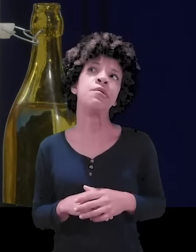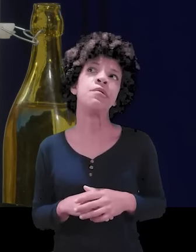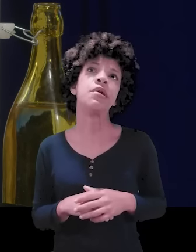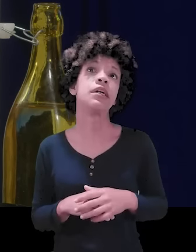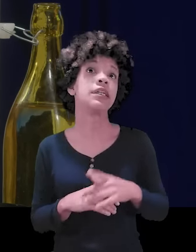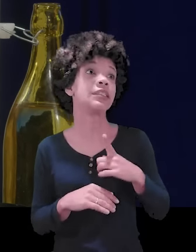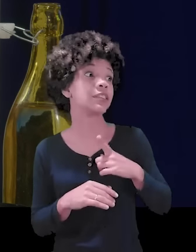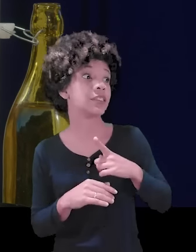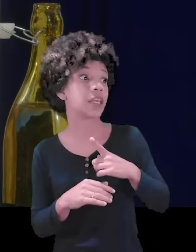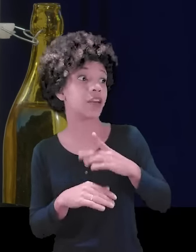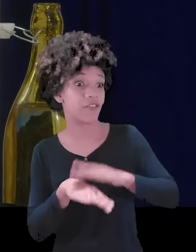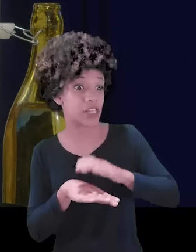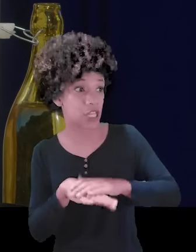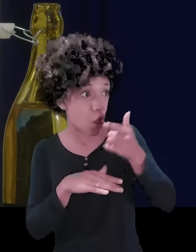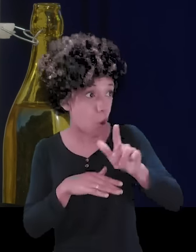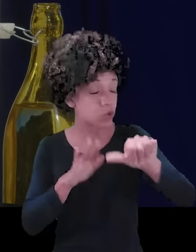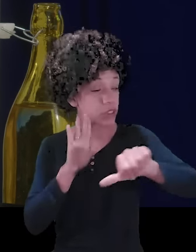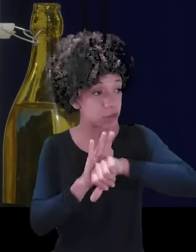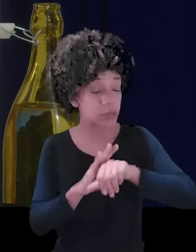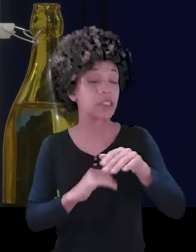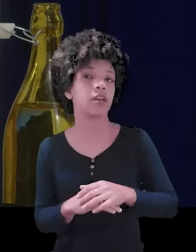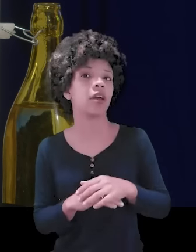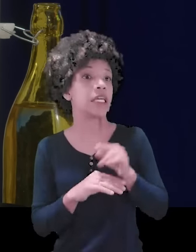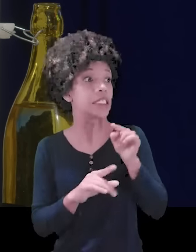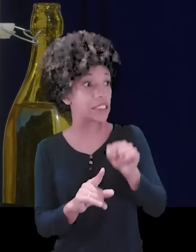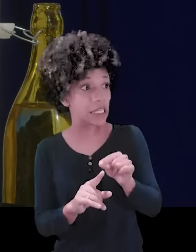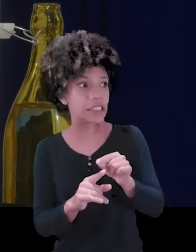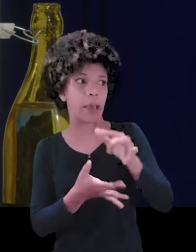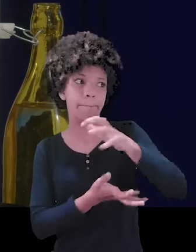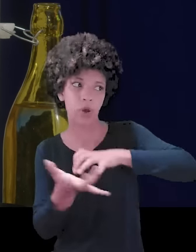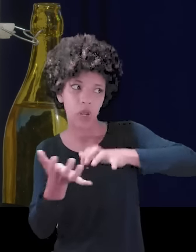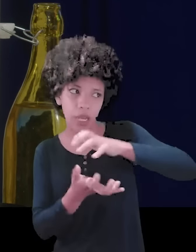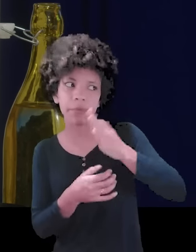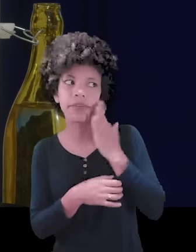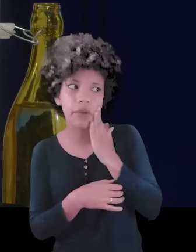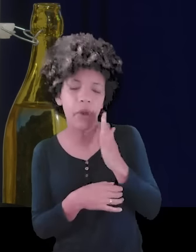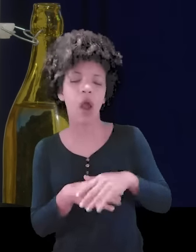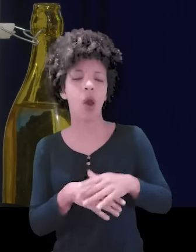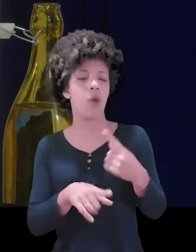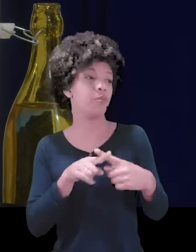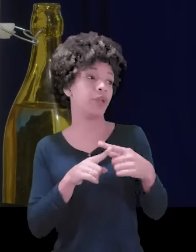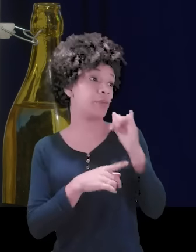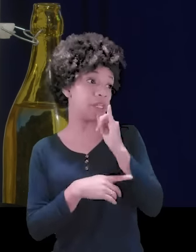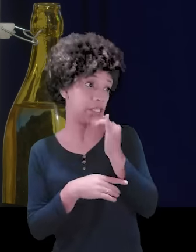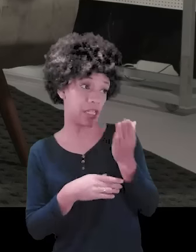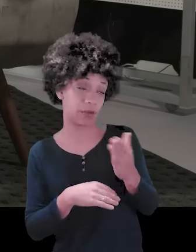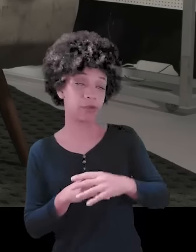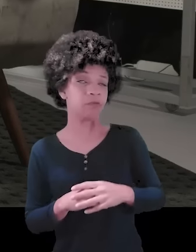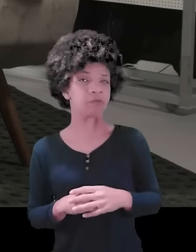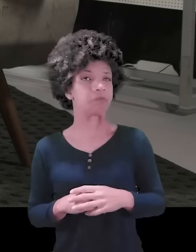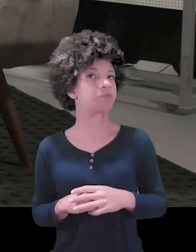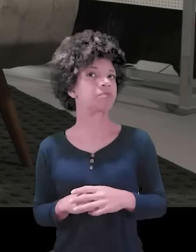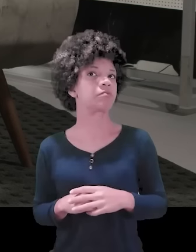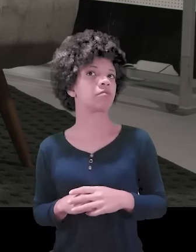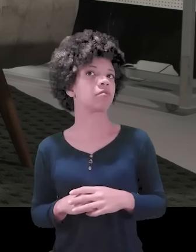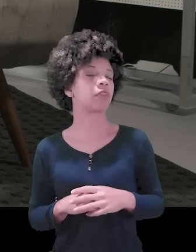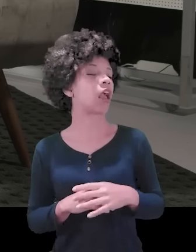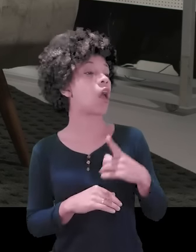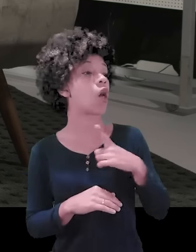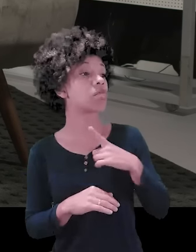cometer outros crimes E aí é um ponto bem polêmico sabe por quê Por exemplo é